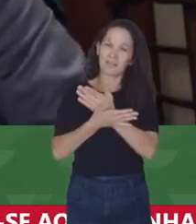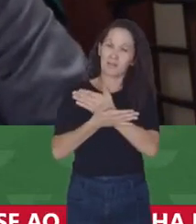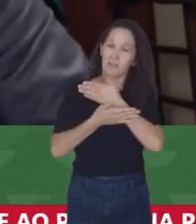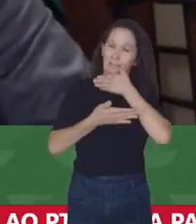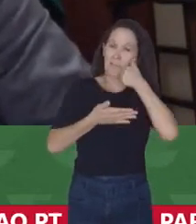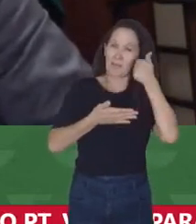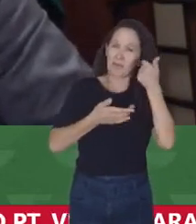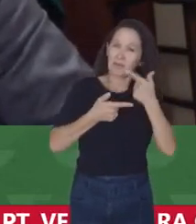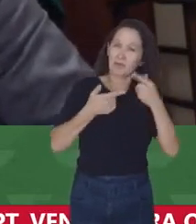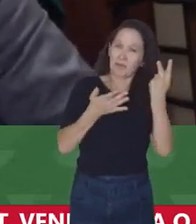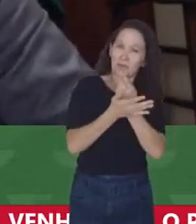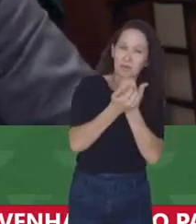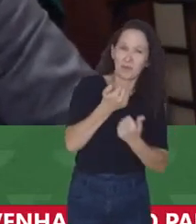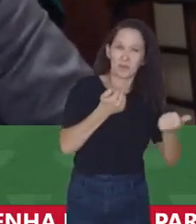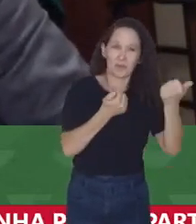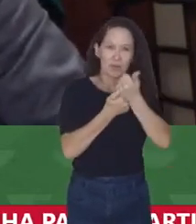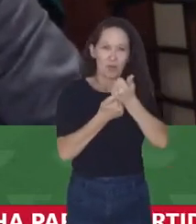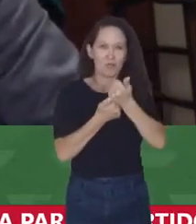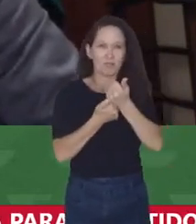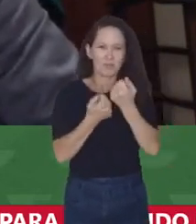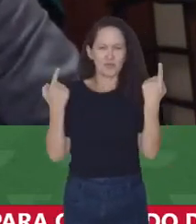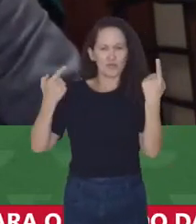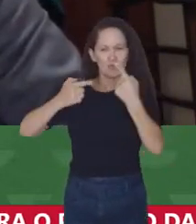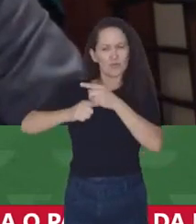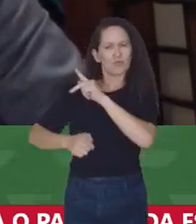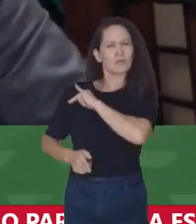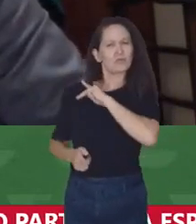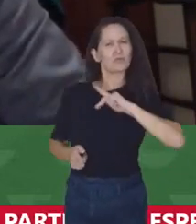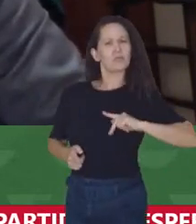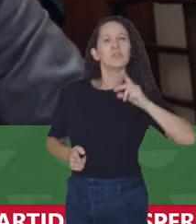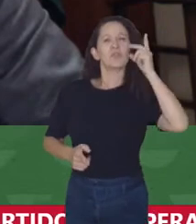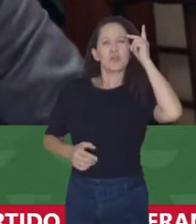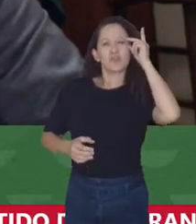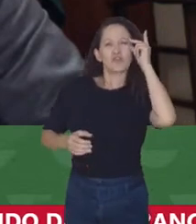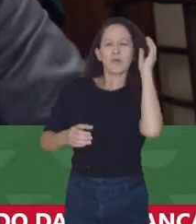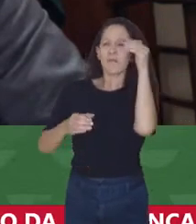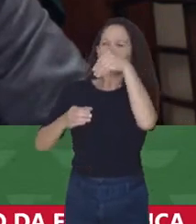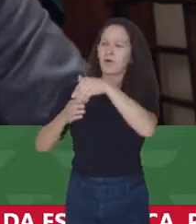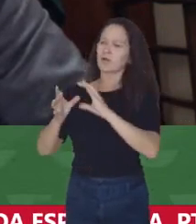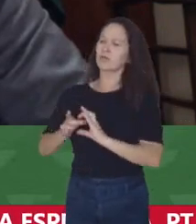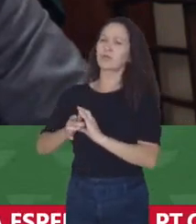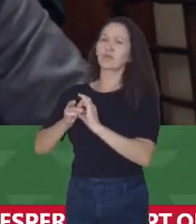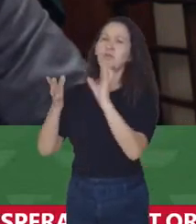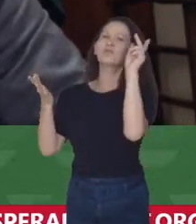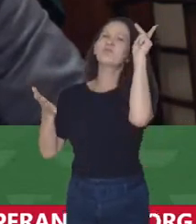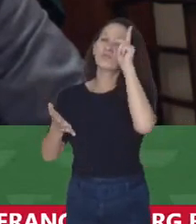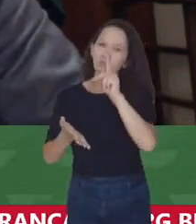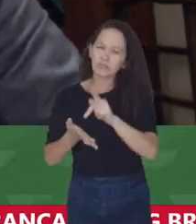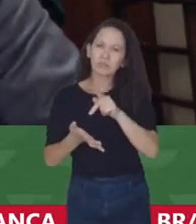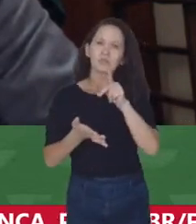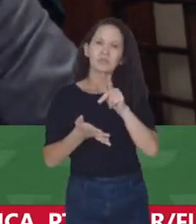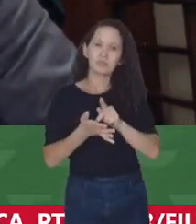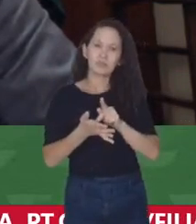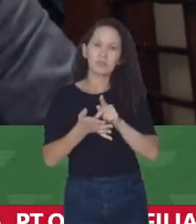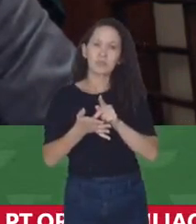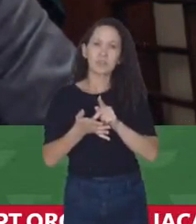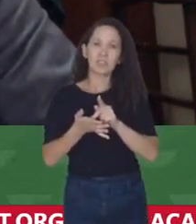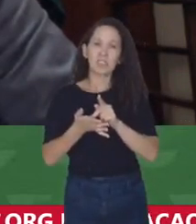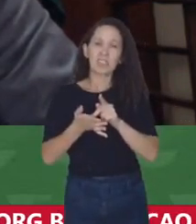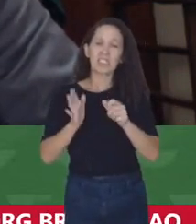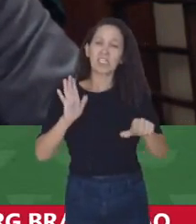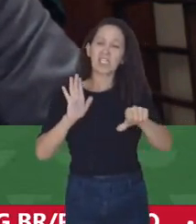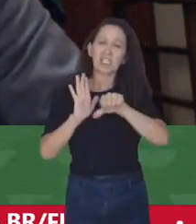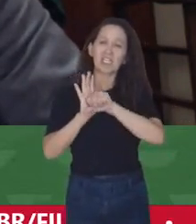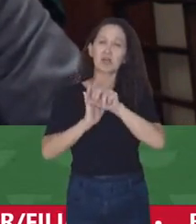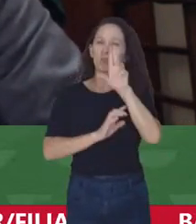um golpe numa presidenta eleita democraticamente, legítima, e que não cometeu